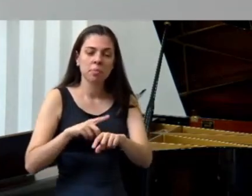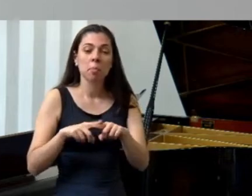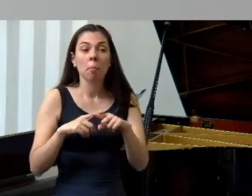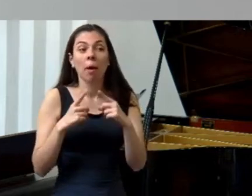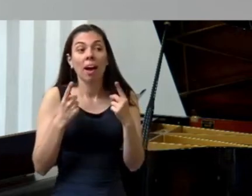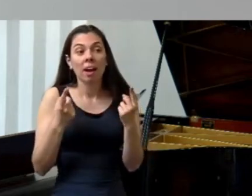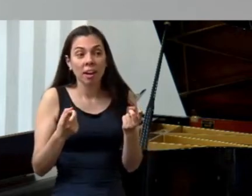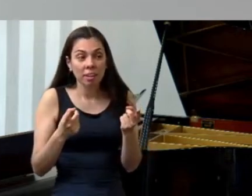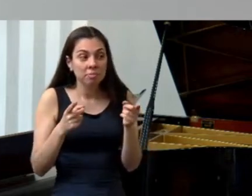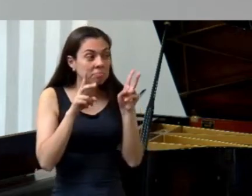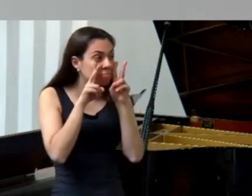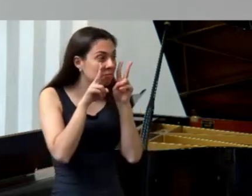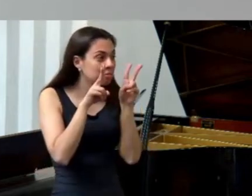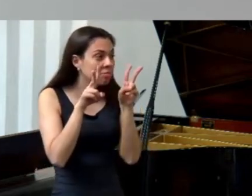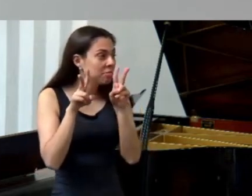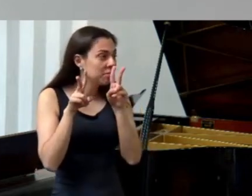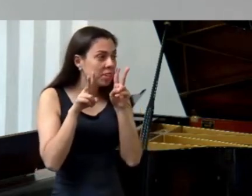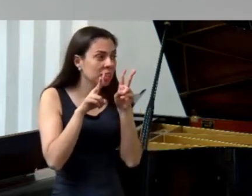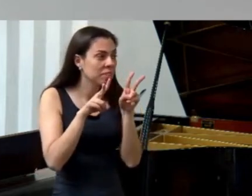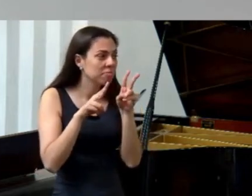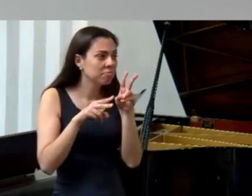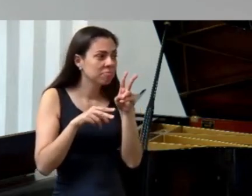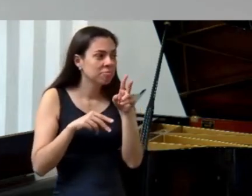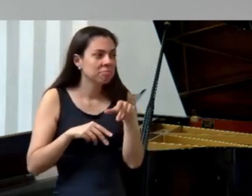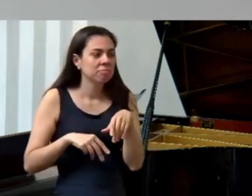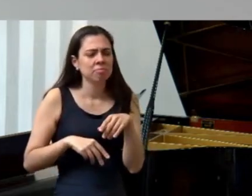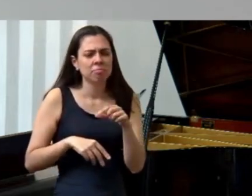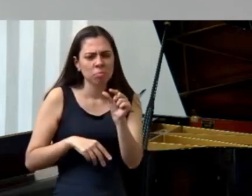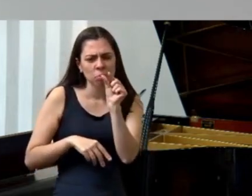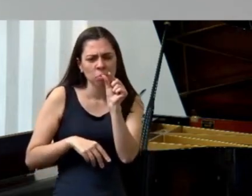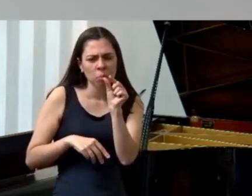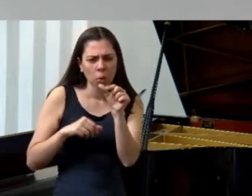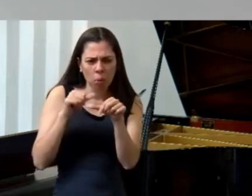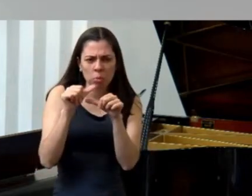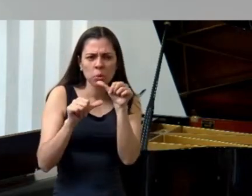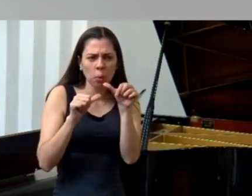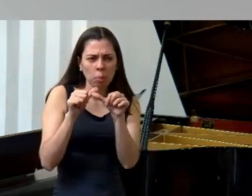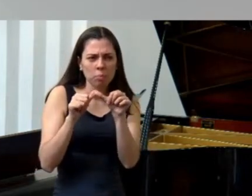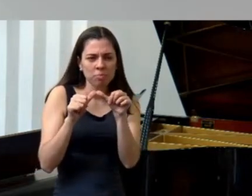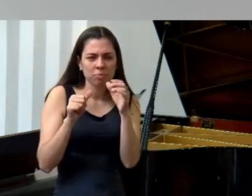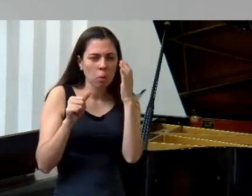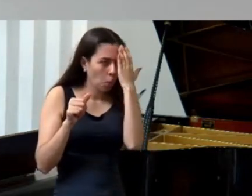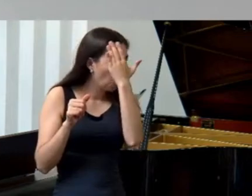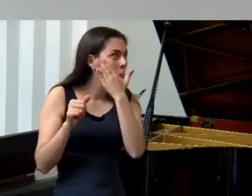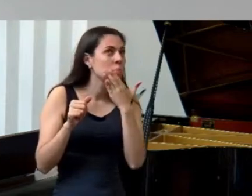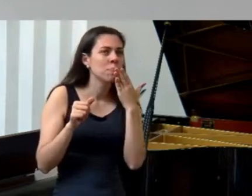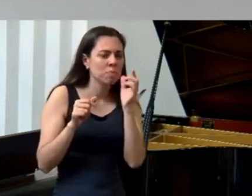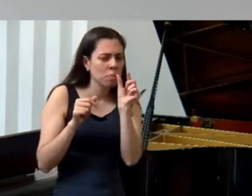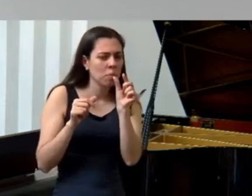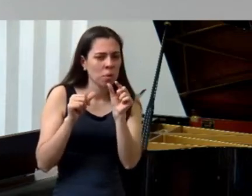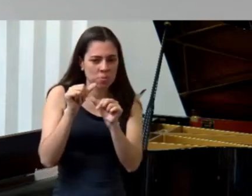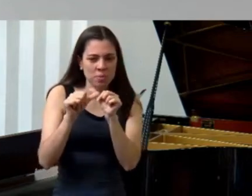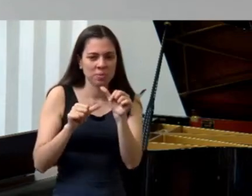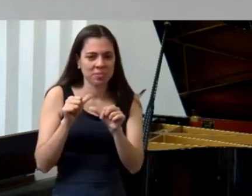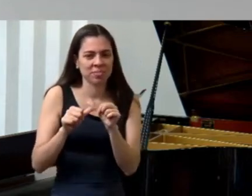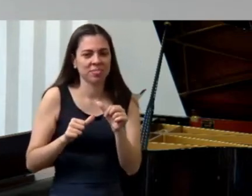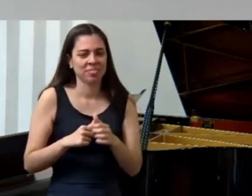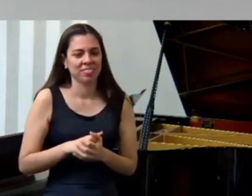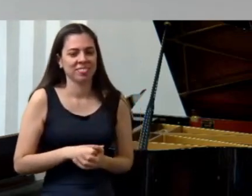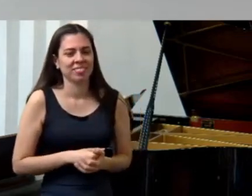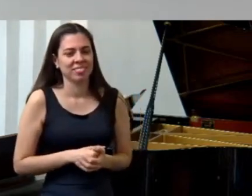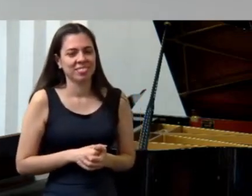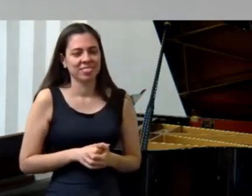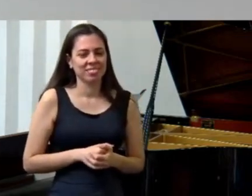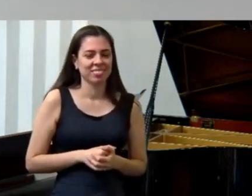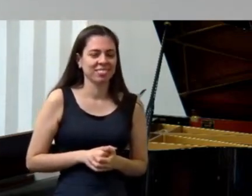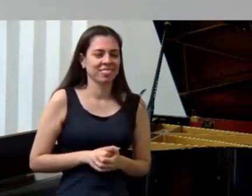ver rostos de pessoas tão queridas e tão amadas e inesquecível tempo de